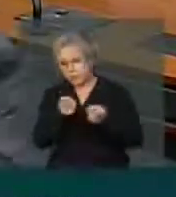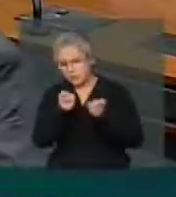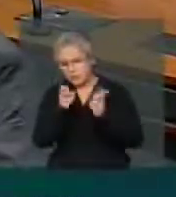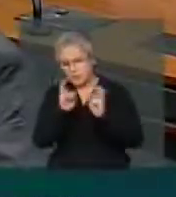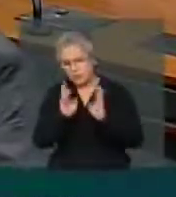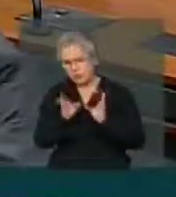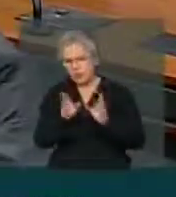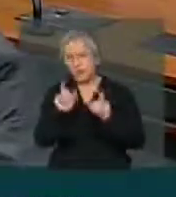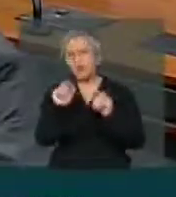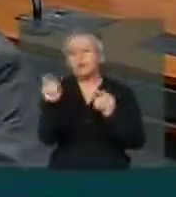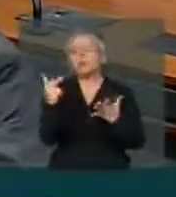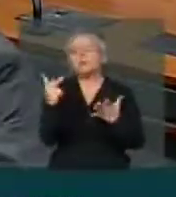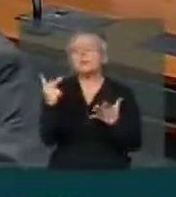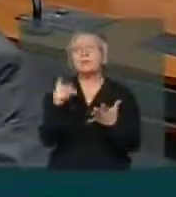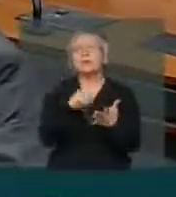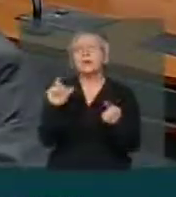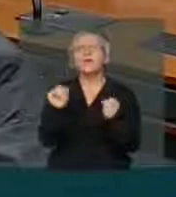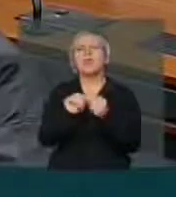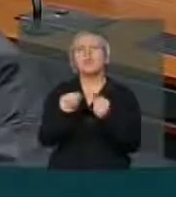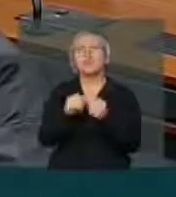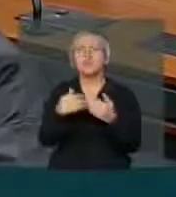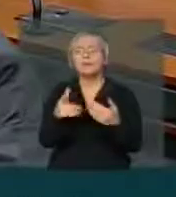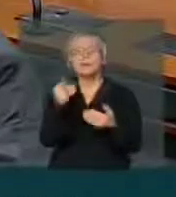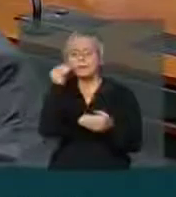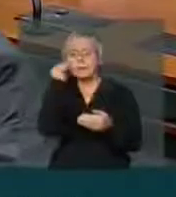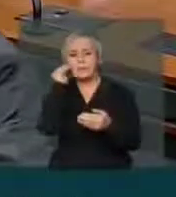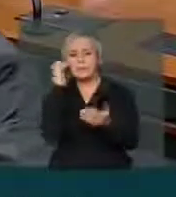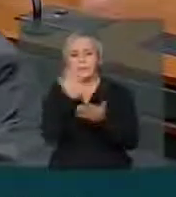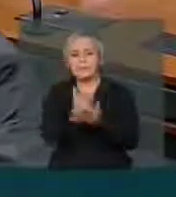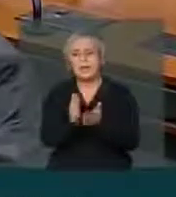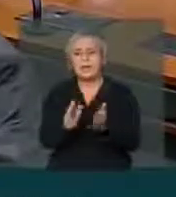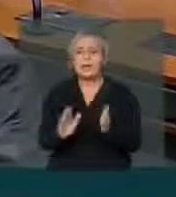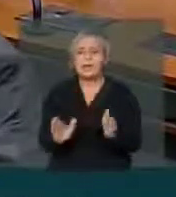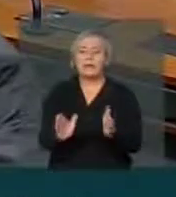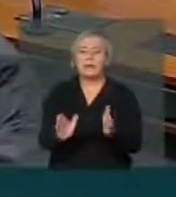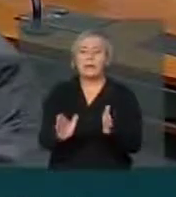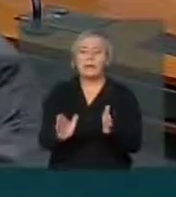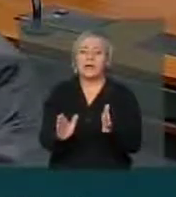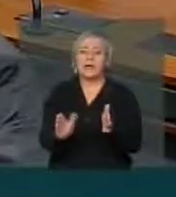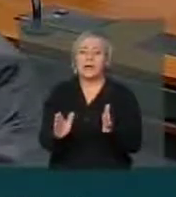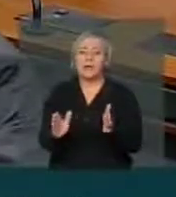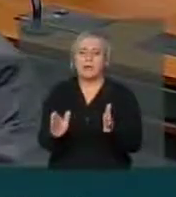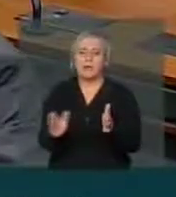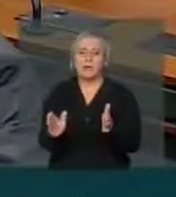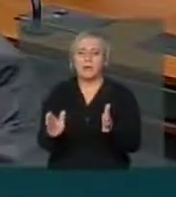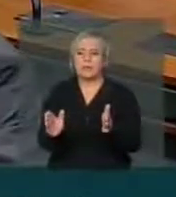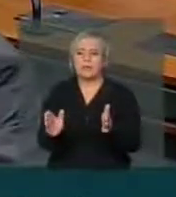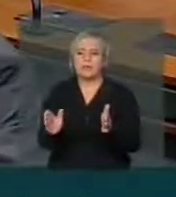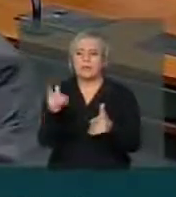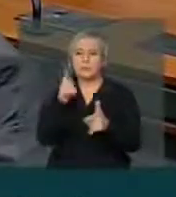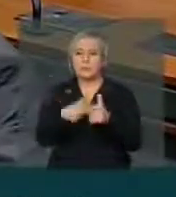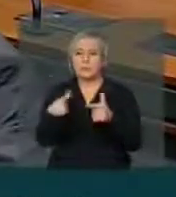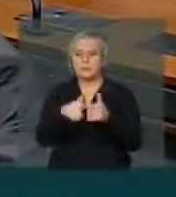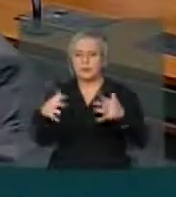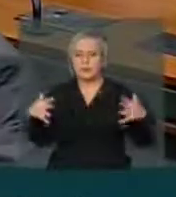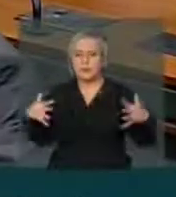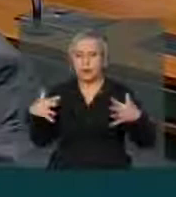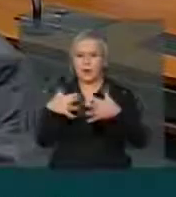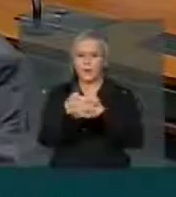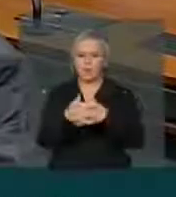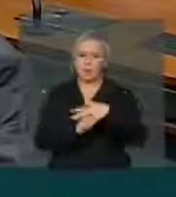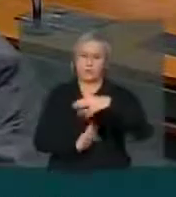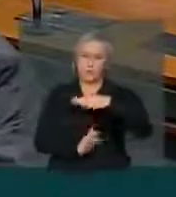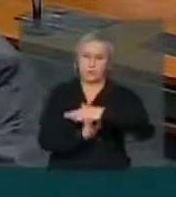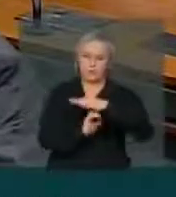que de fato está sendo feito para acabar com essa promíscua relação entre operadoras e setor público, e a gente possa efetivamente